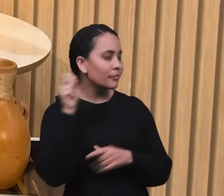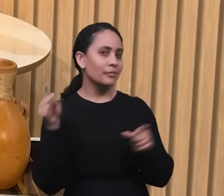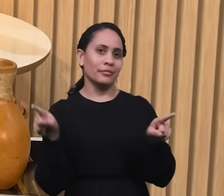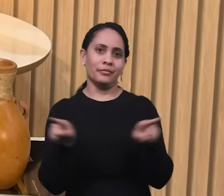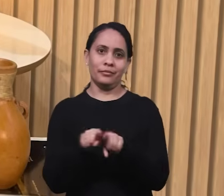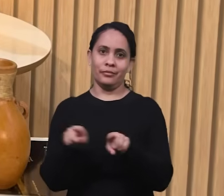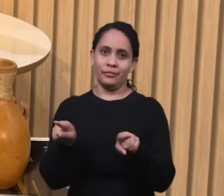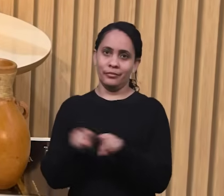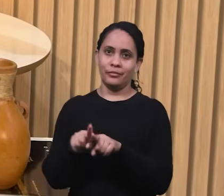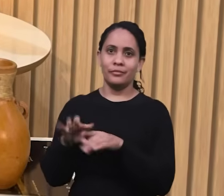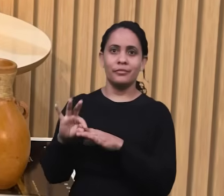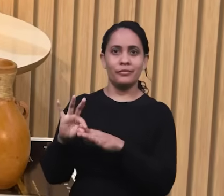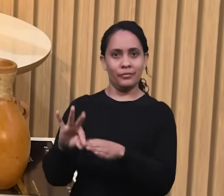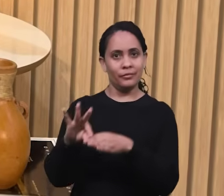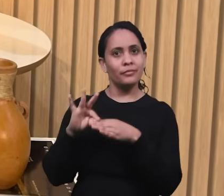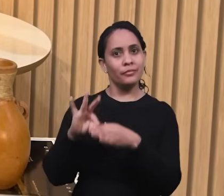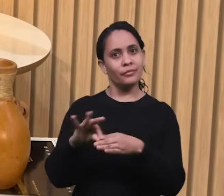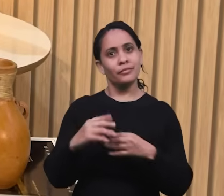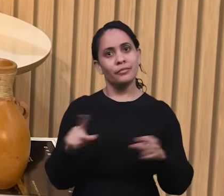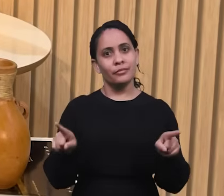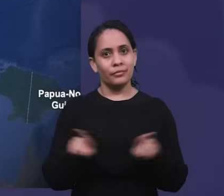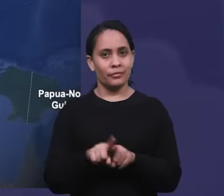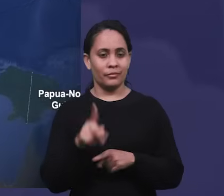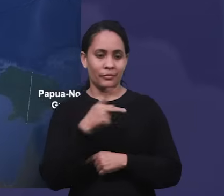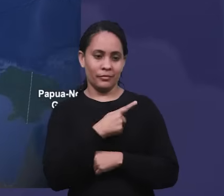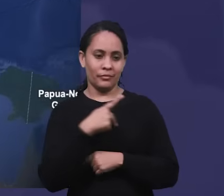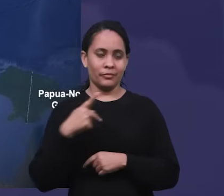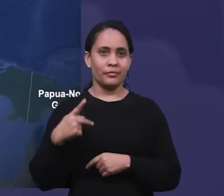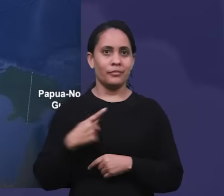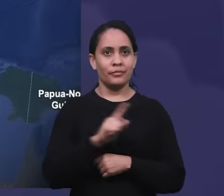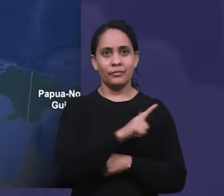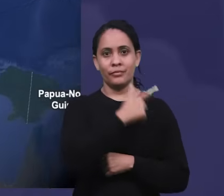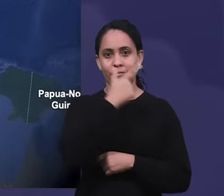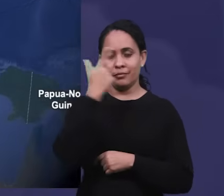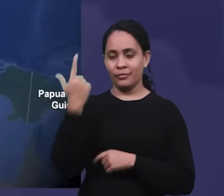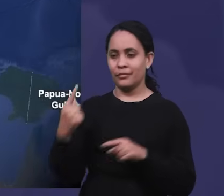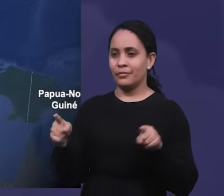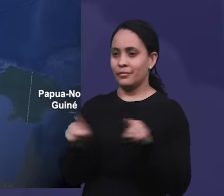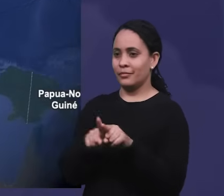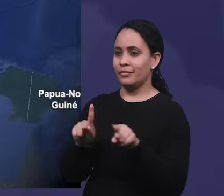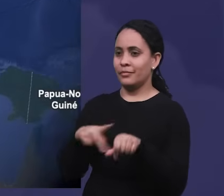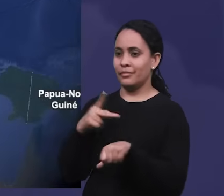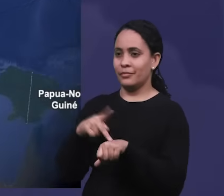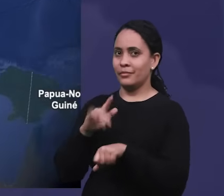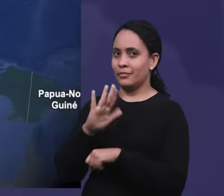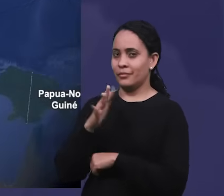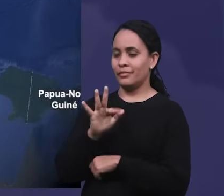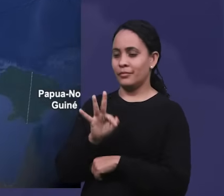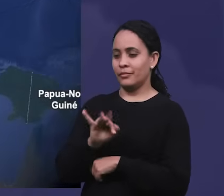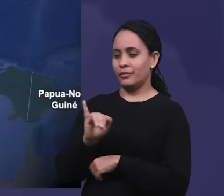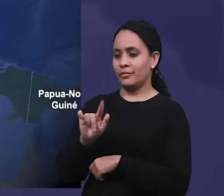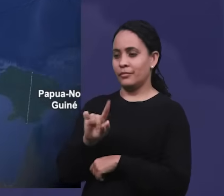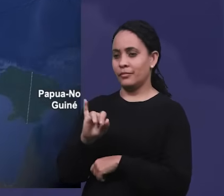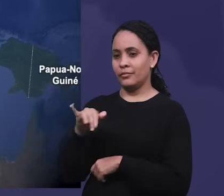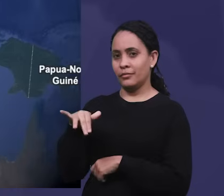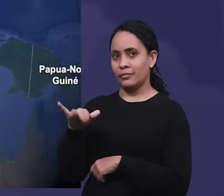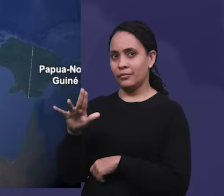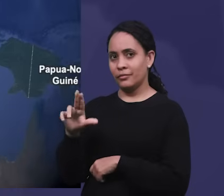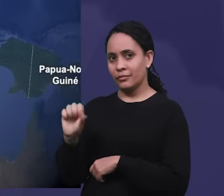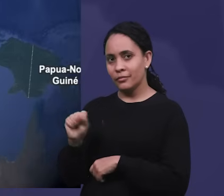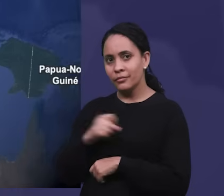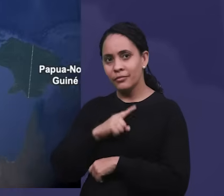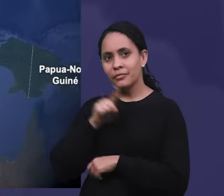começaram a levar para pastores nas Filipinas. E nos convidaram para falar para pastores